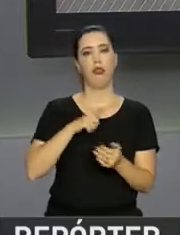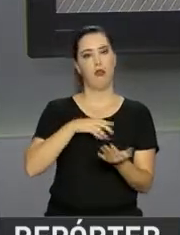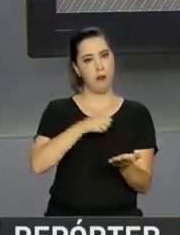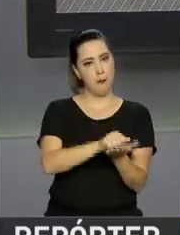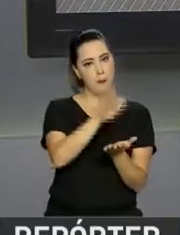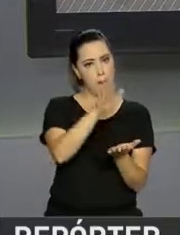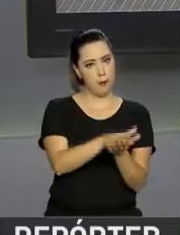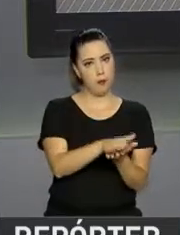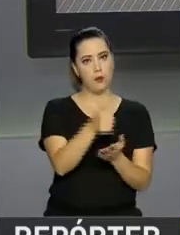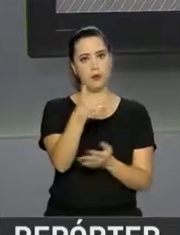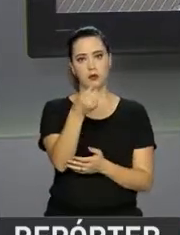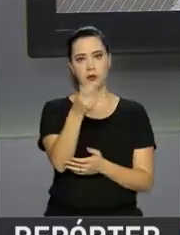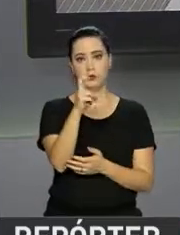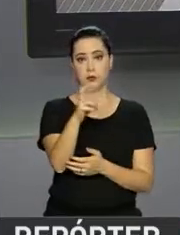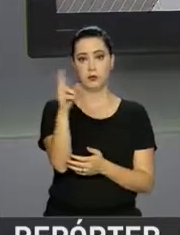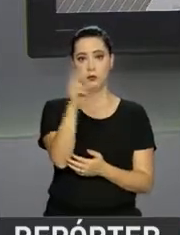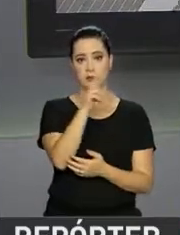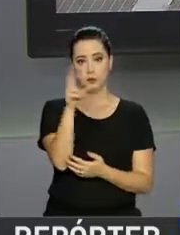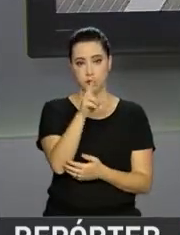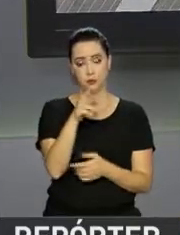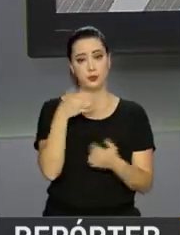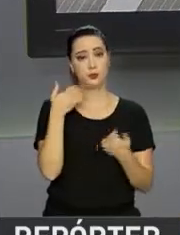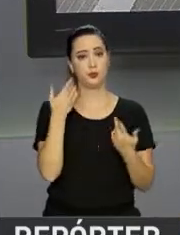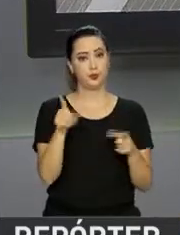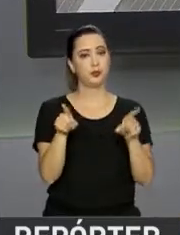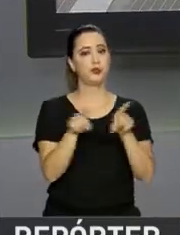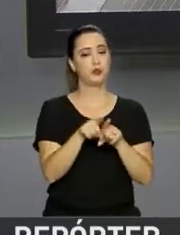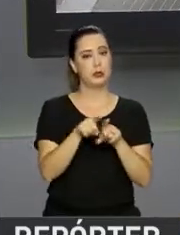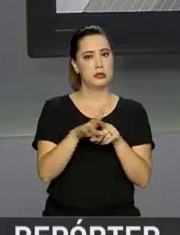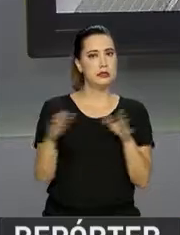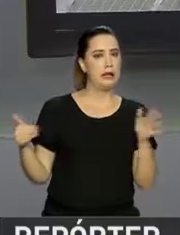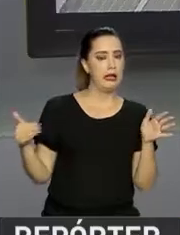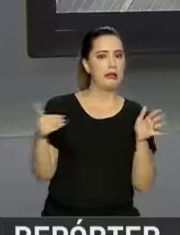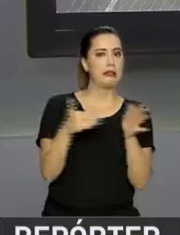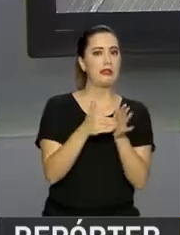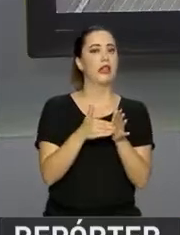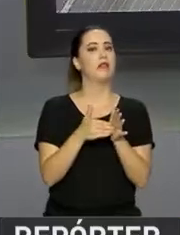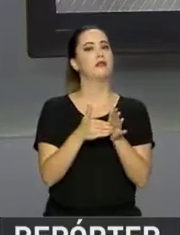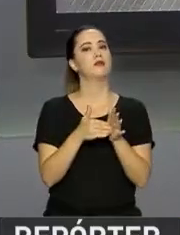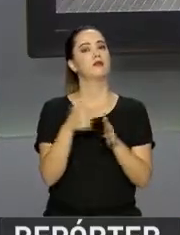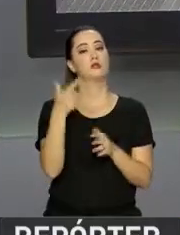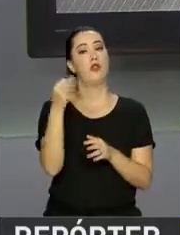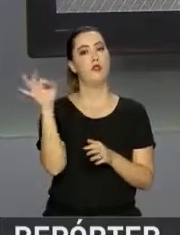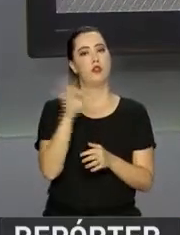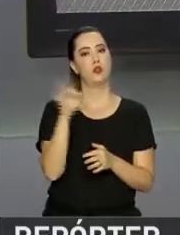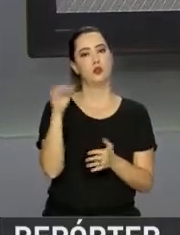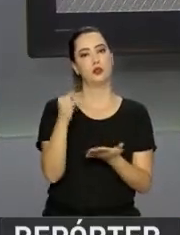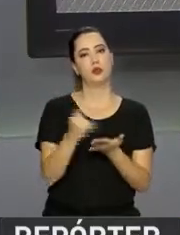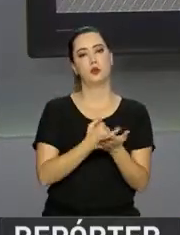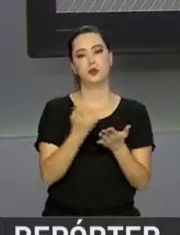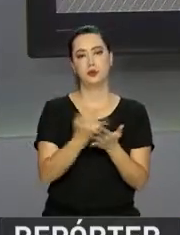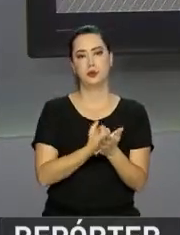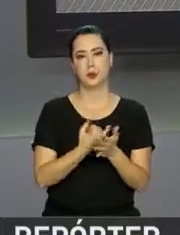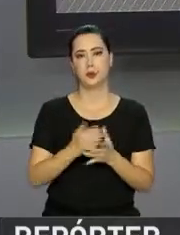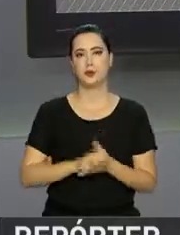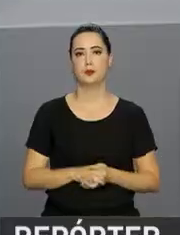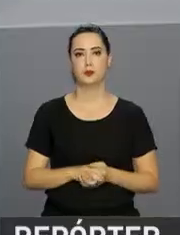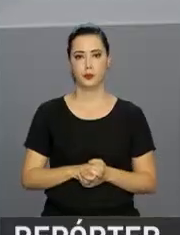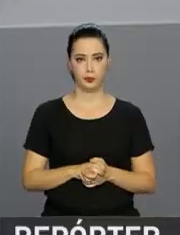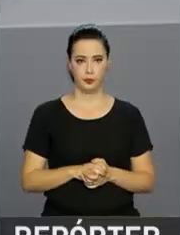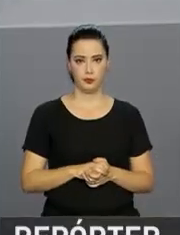mínima de r$165 74 centavos e máxima de 20% do imposto devido